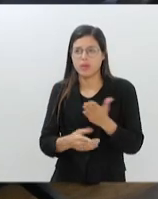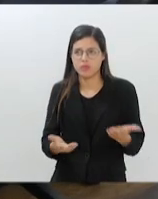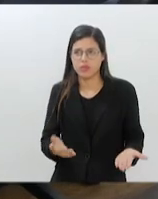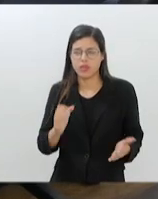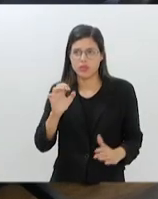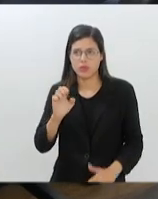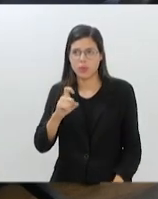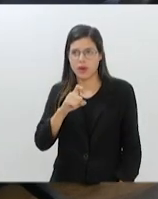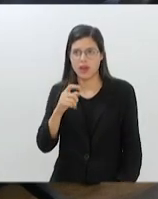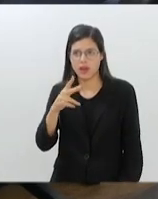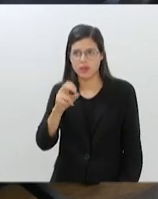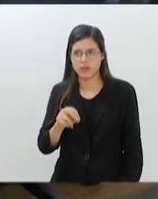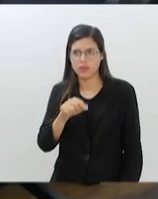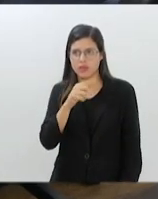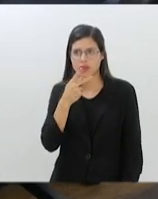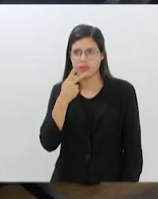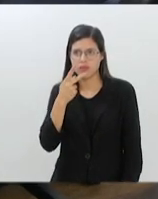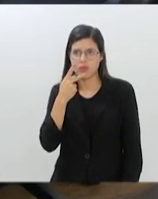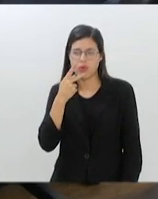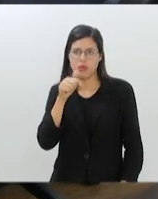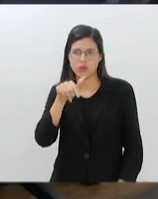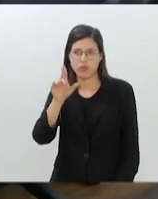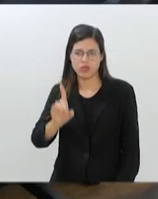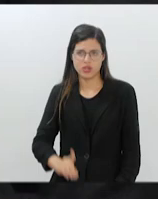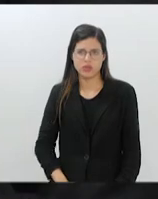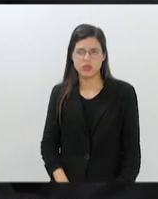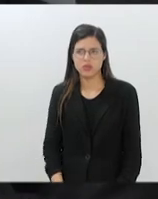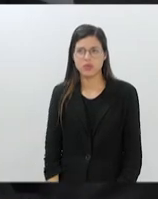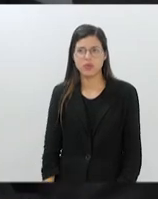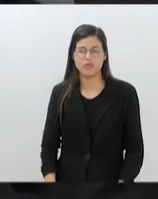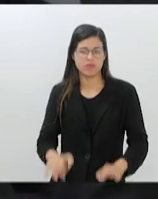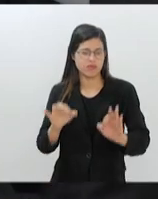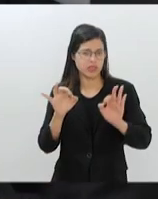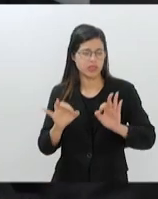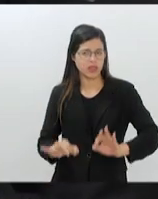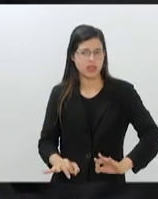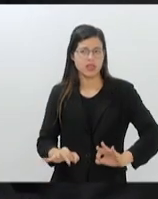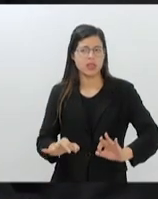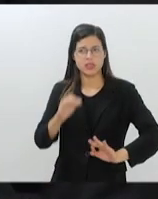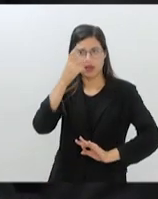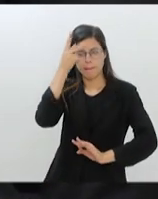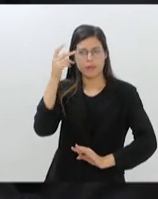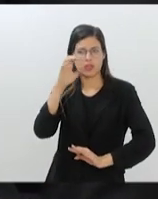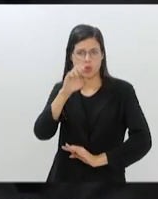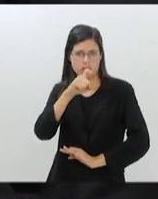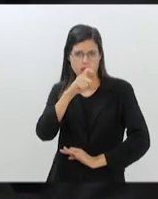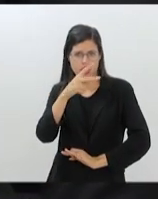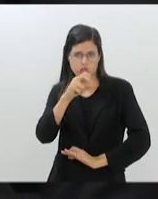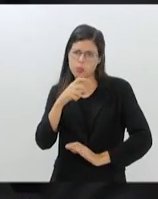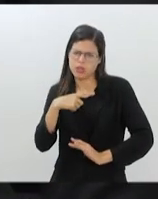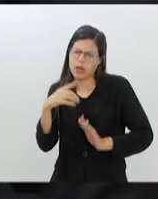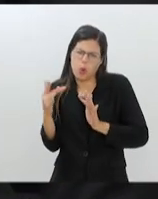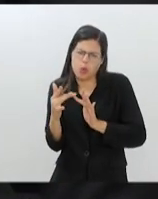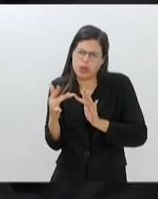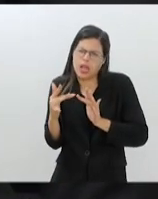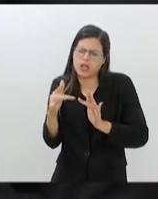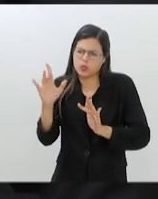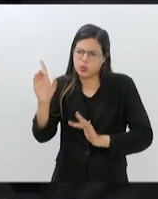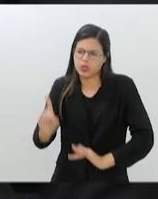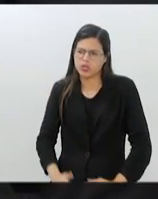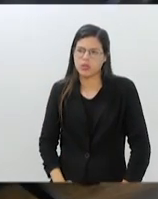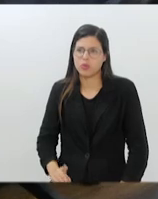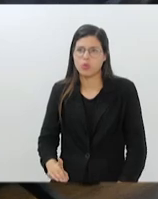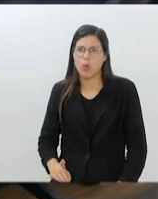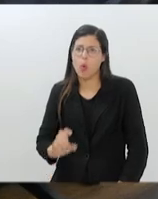falou Quem levou foi o diretor Antônio Carlos foi com certeza consequente Com certeza essa pessoa da es tem uma ligação com Antônio Carlos ou